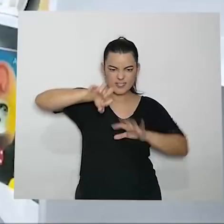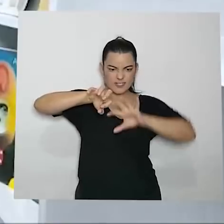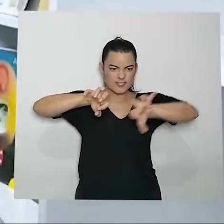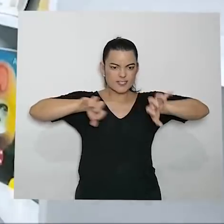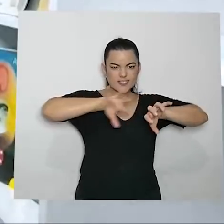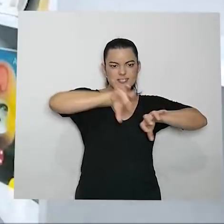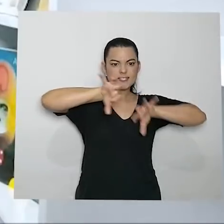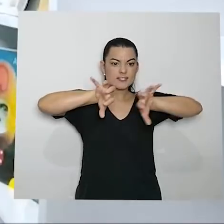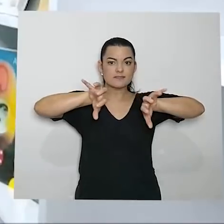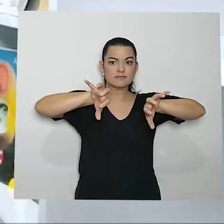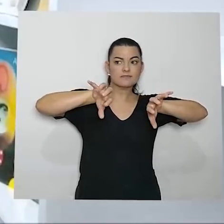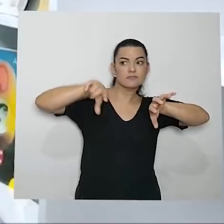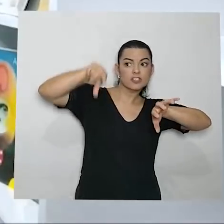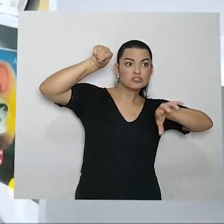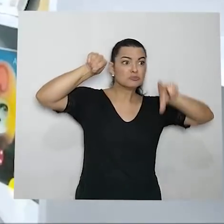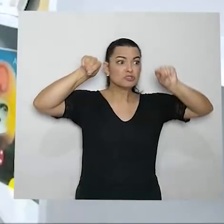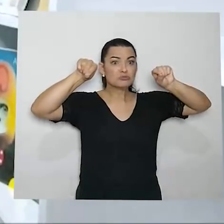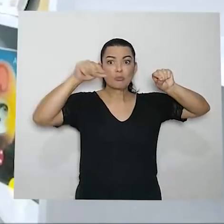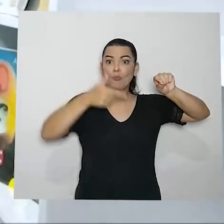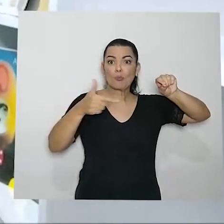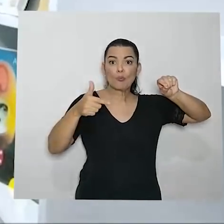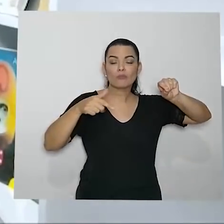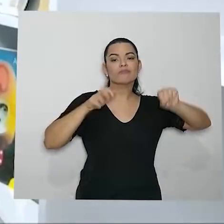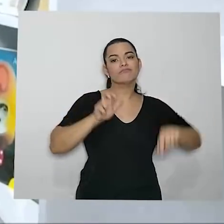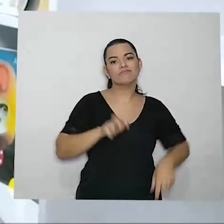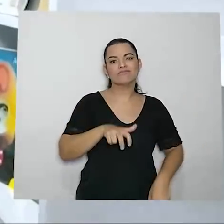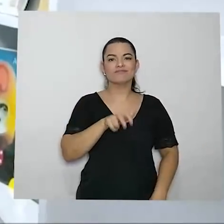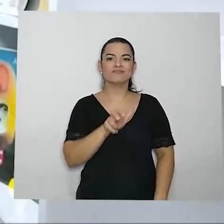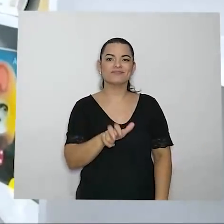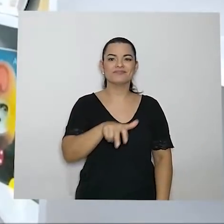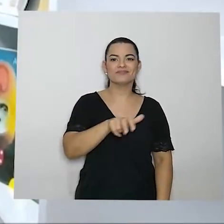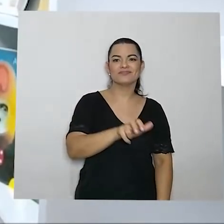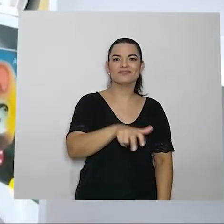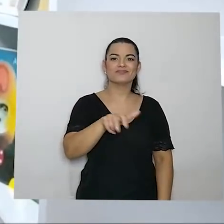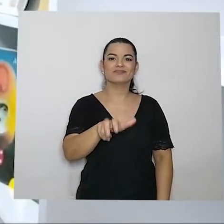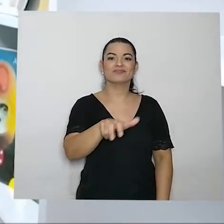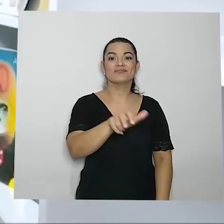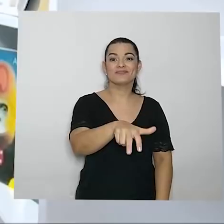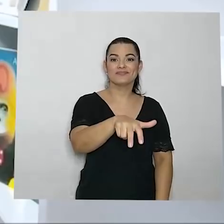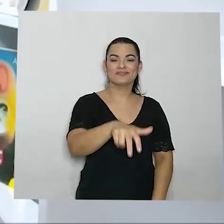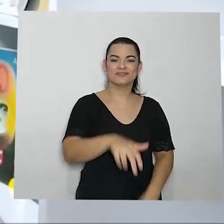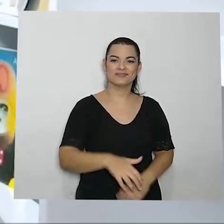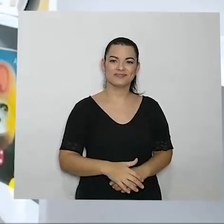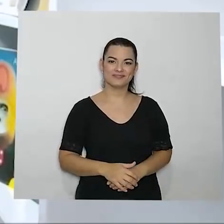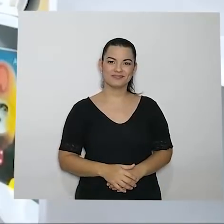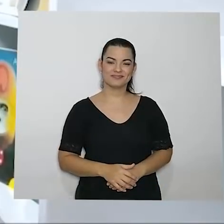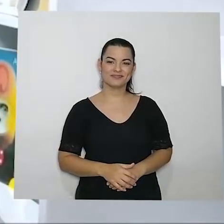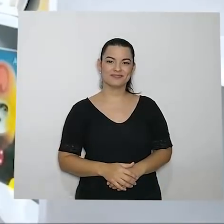nenhum. Andou, andou, andou.